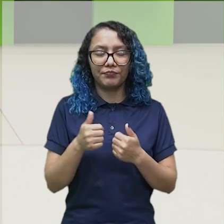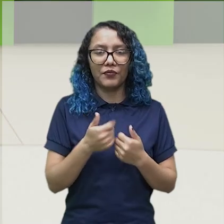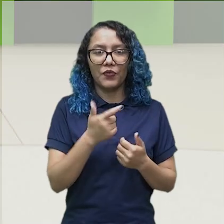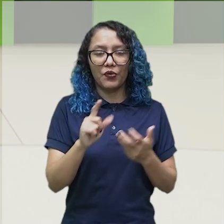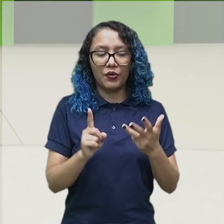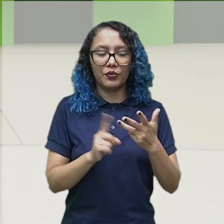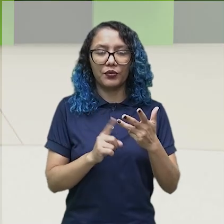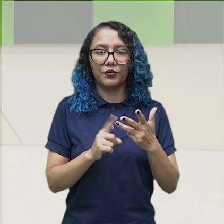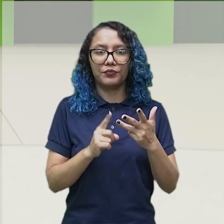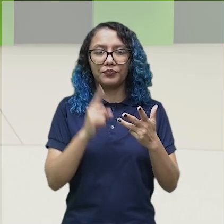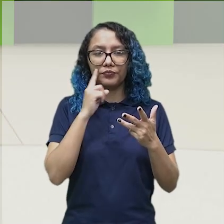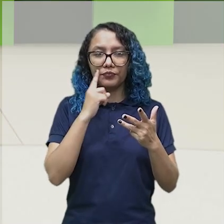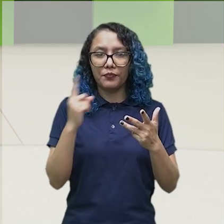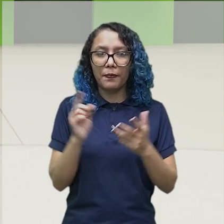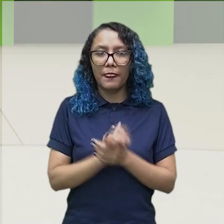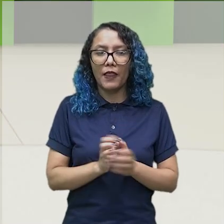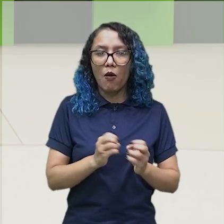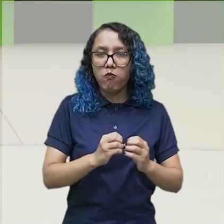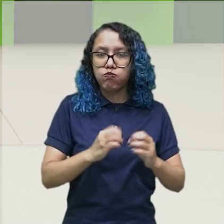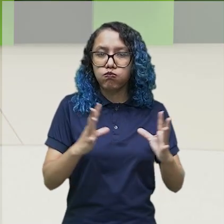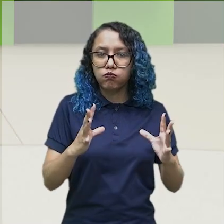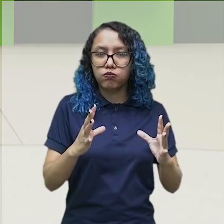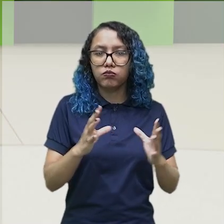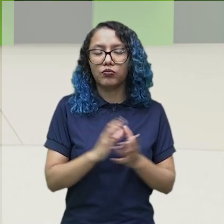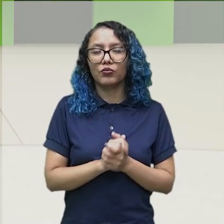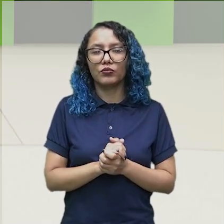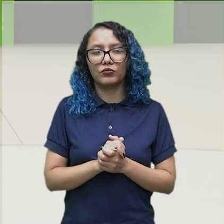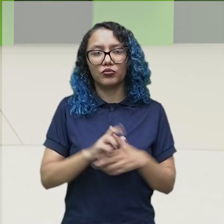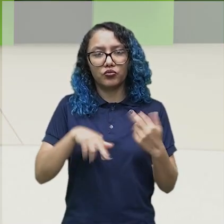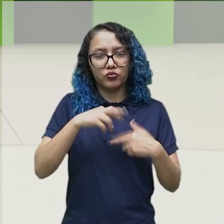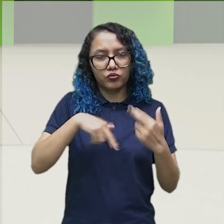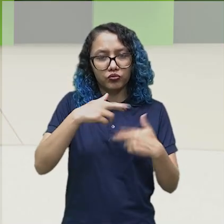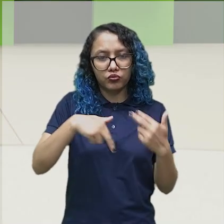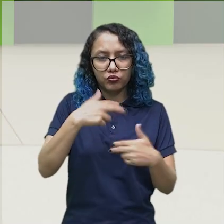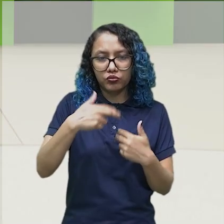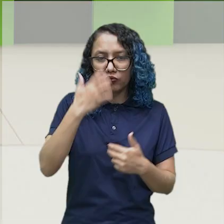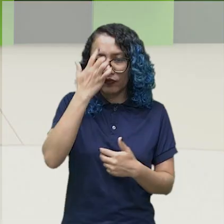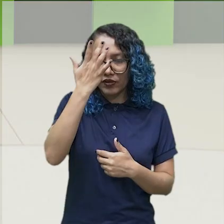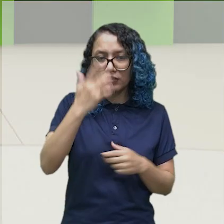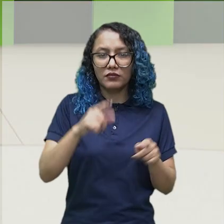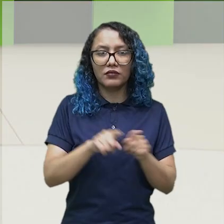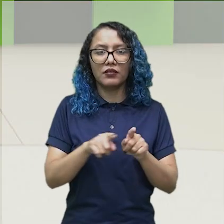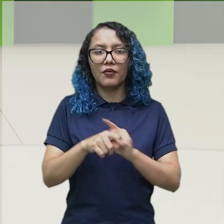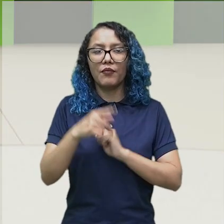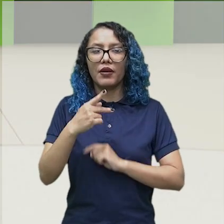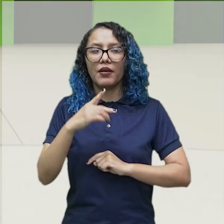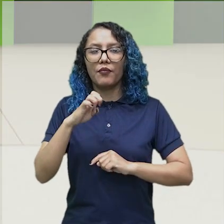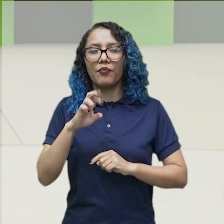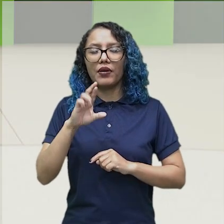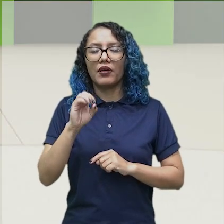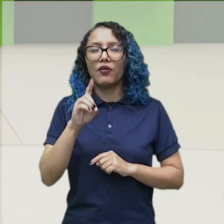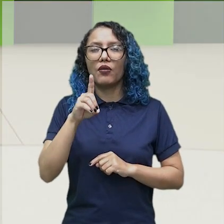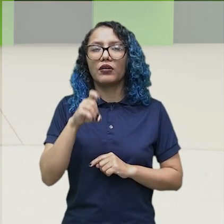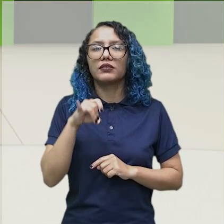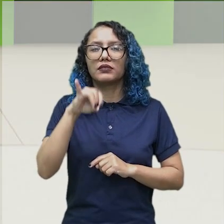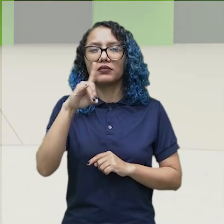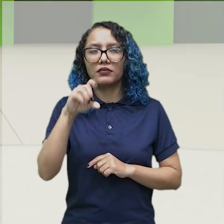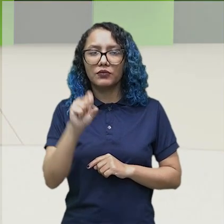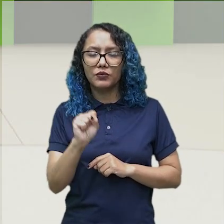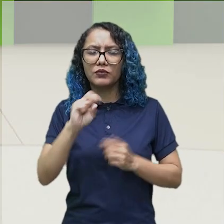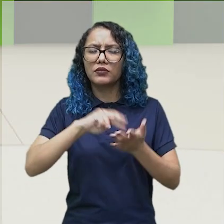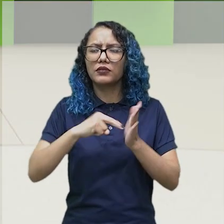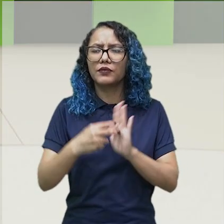Temos ainda o símbolo de explosivos, reativos, peróxidos orgânicos, né, que indicam que ali,